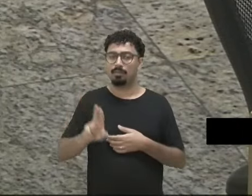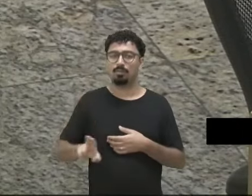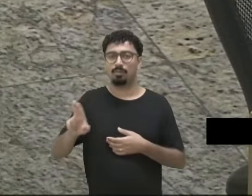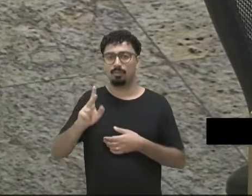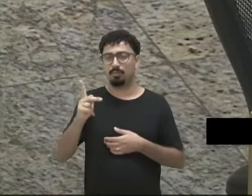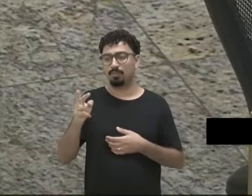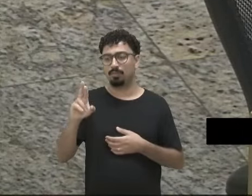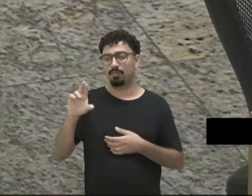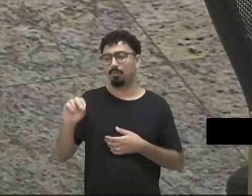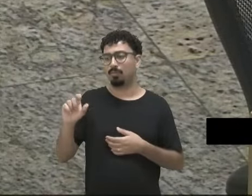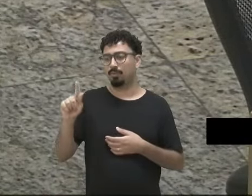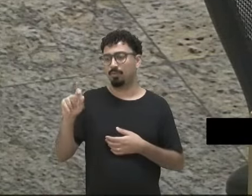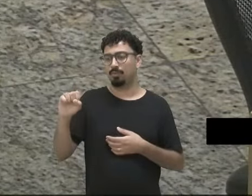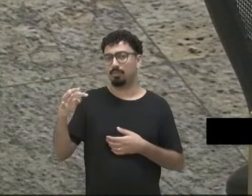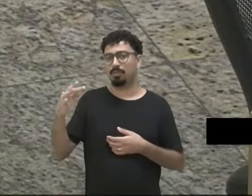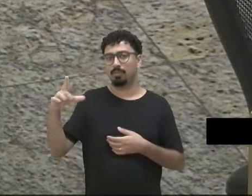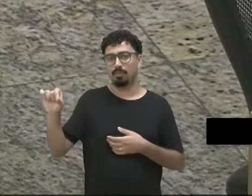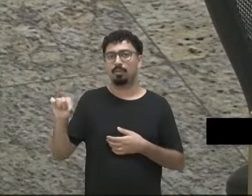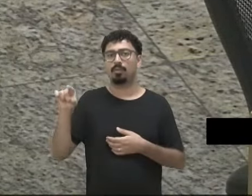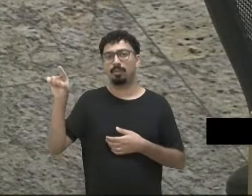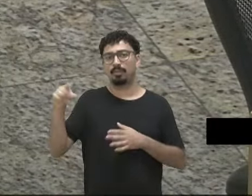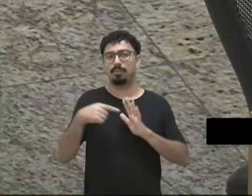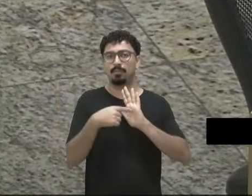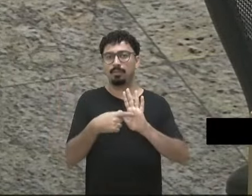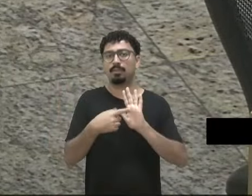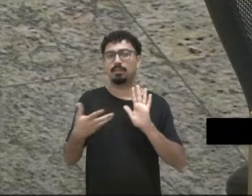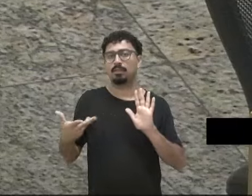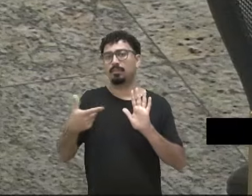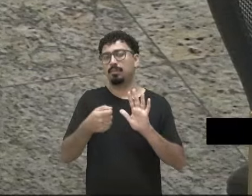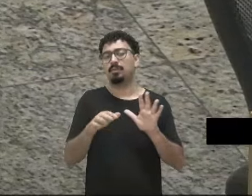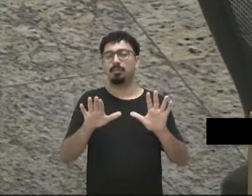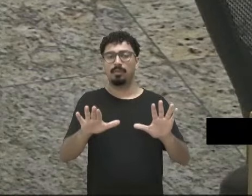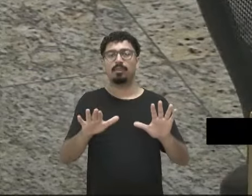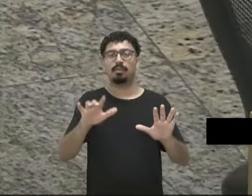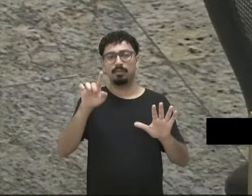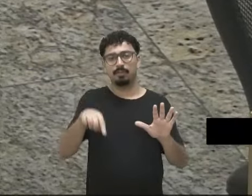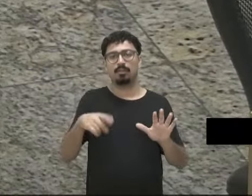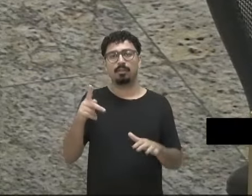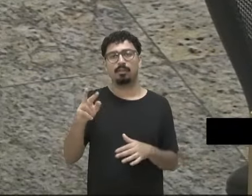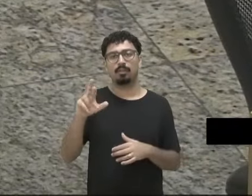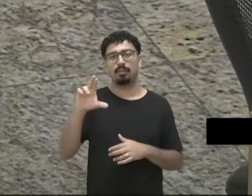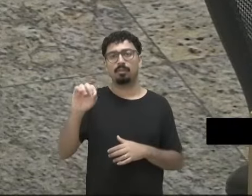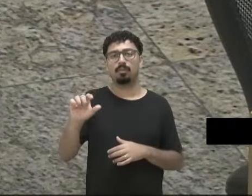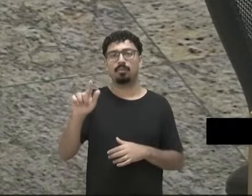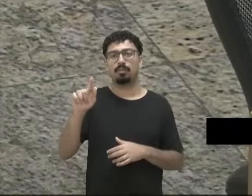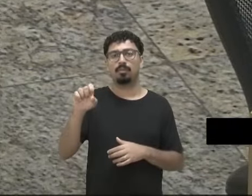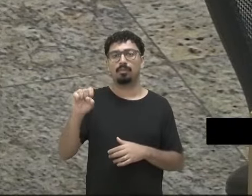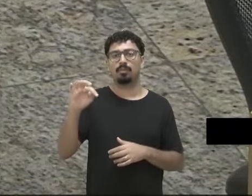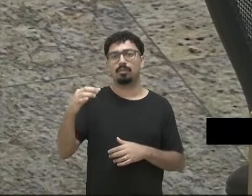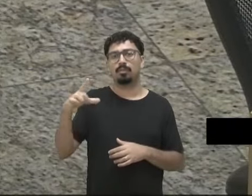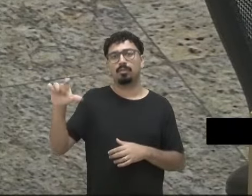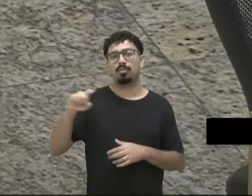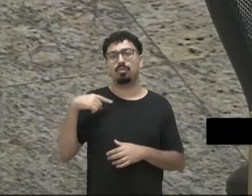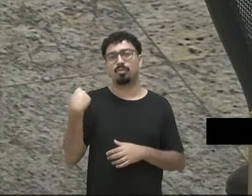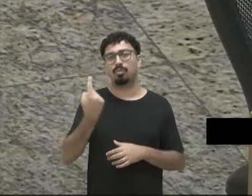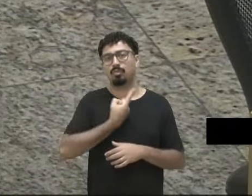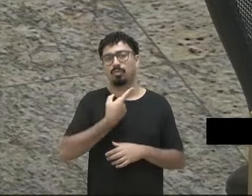A apresentação é espetacular, mas por se tratar do Progestão, eu imaginava que nós veríamos